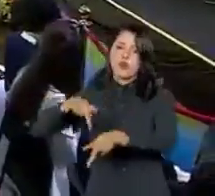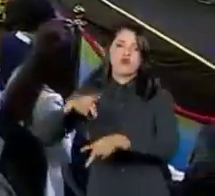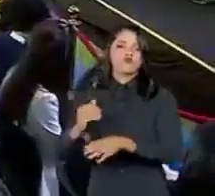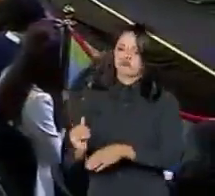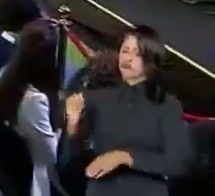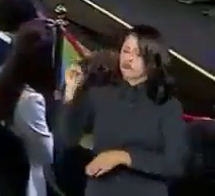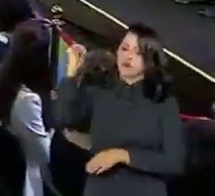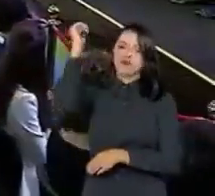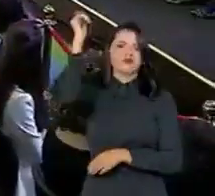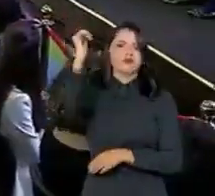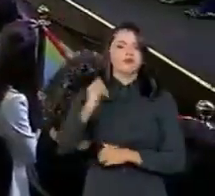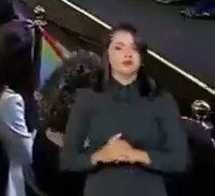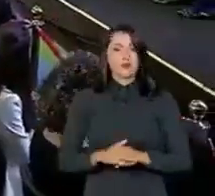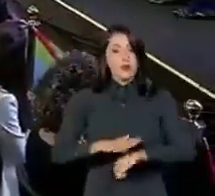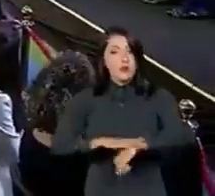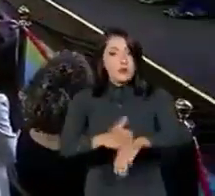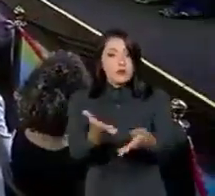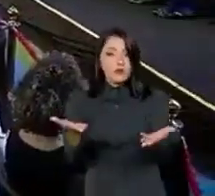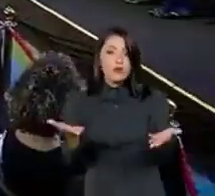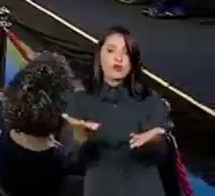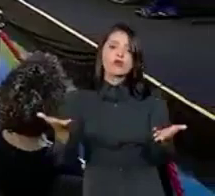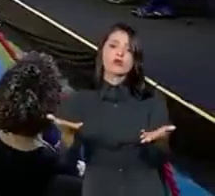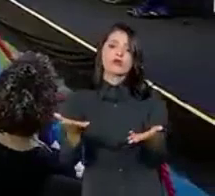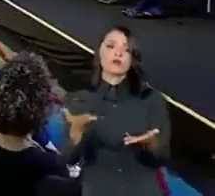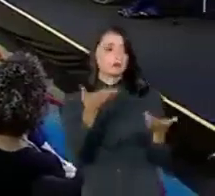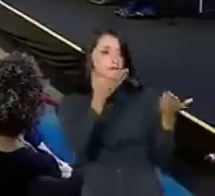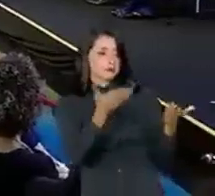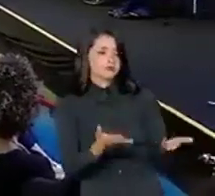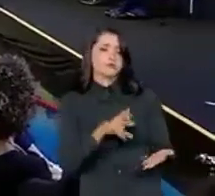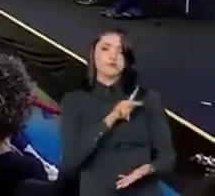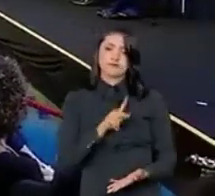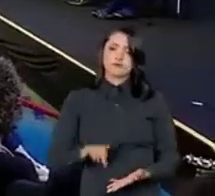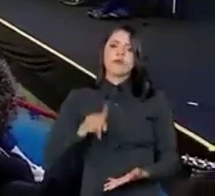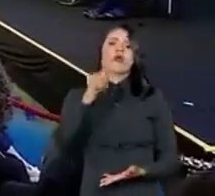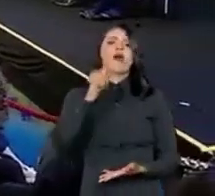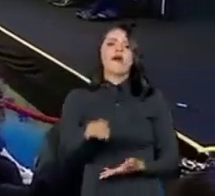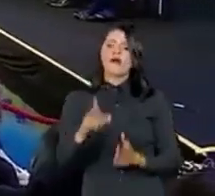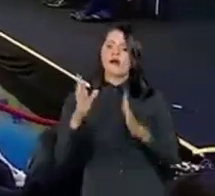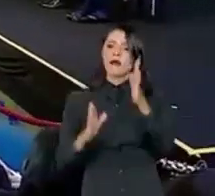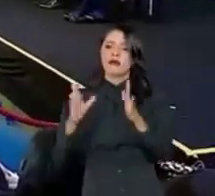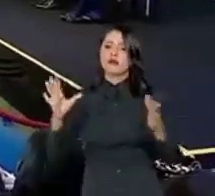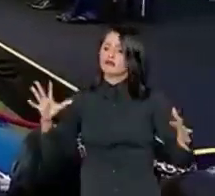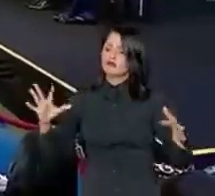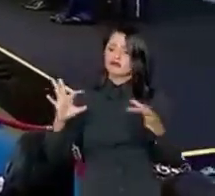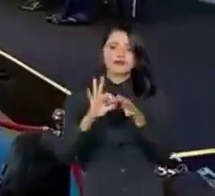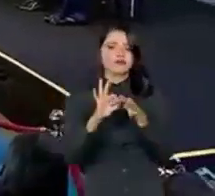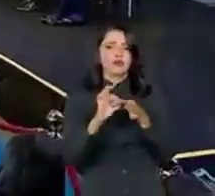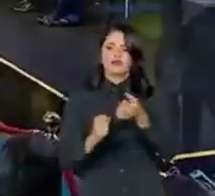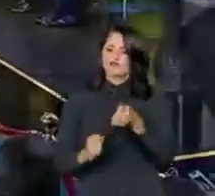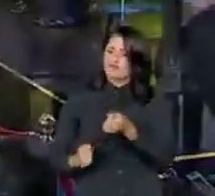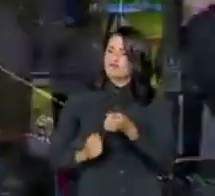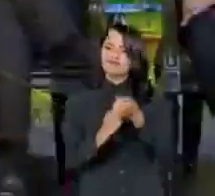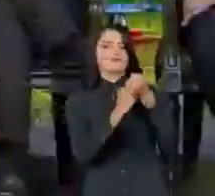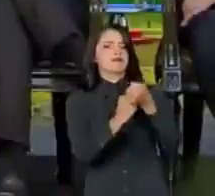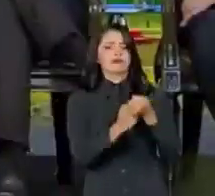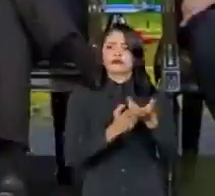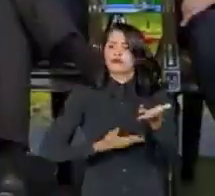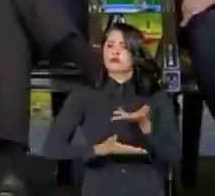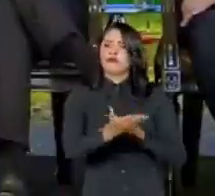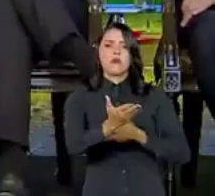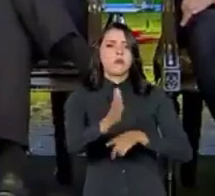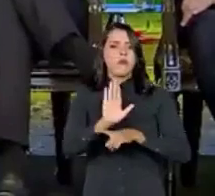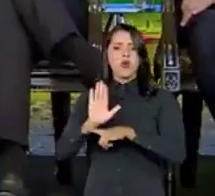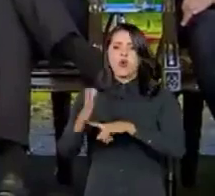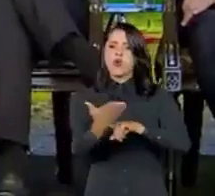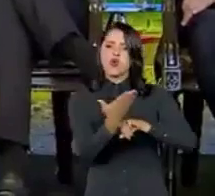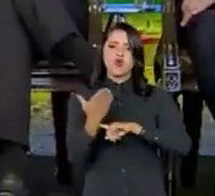momento agora, presidente, é de união, de cooperação e de